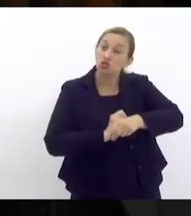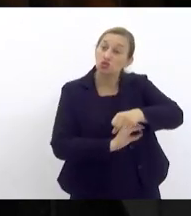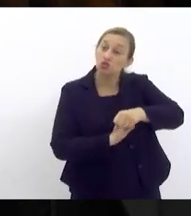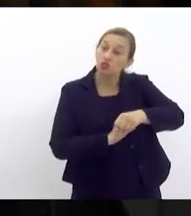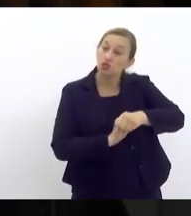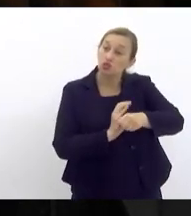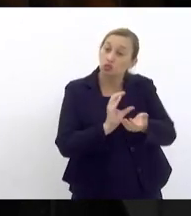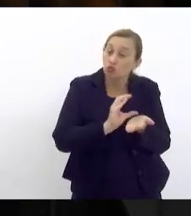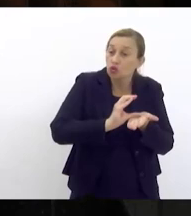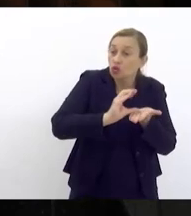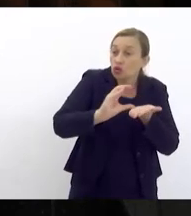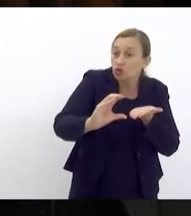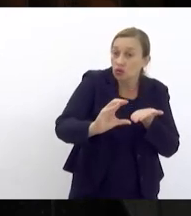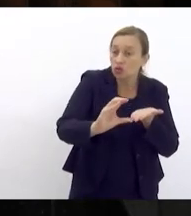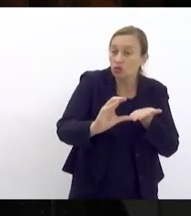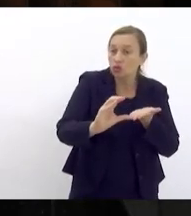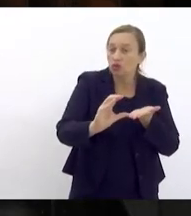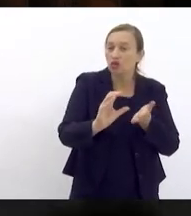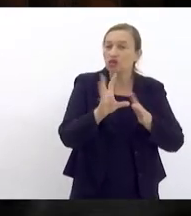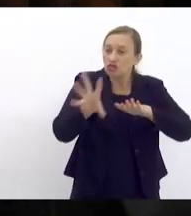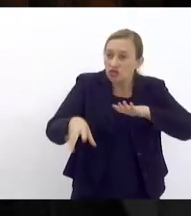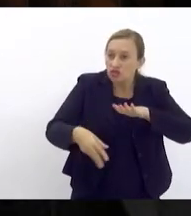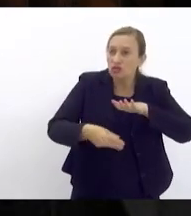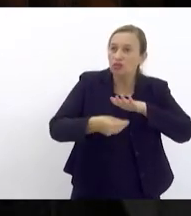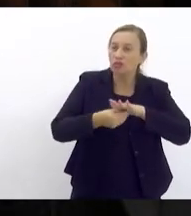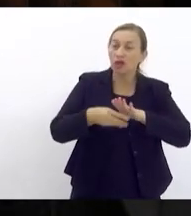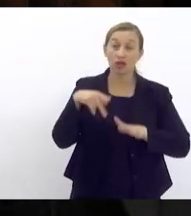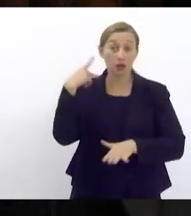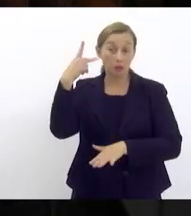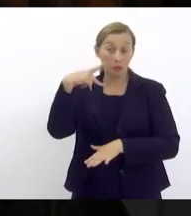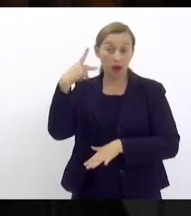de emenda parlamentar individual